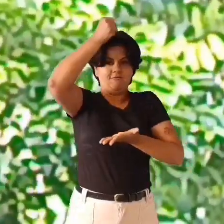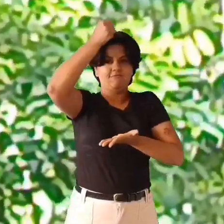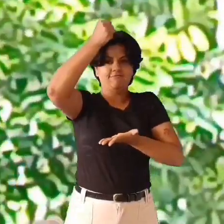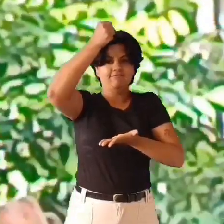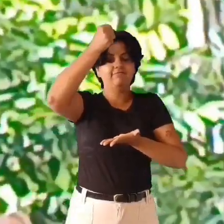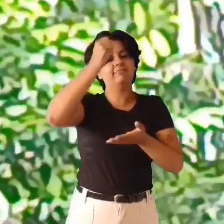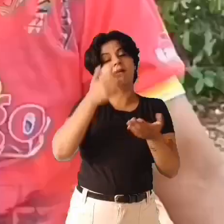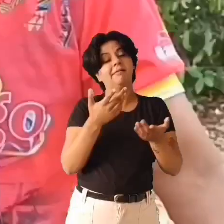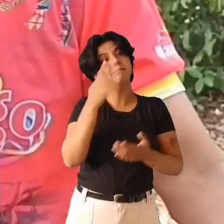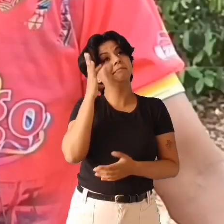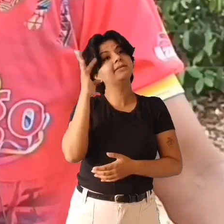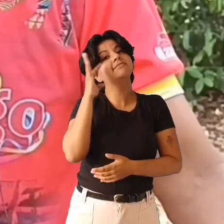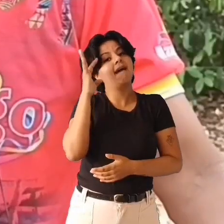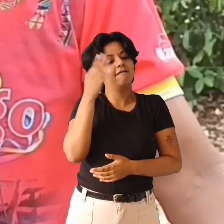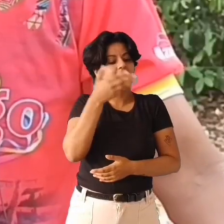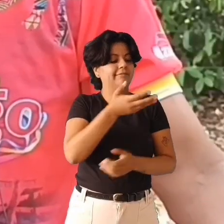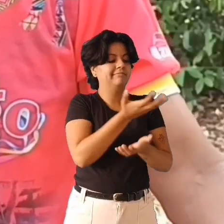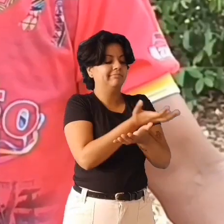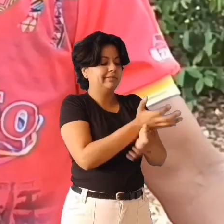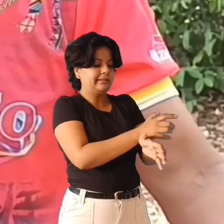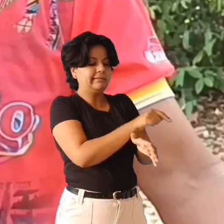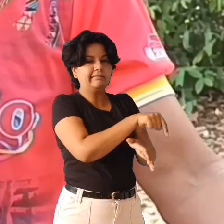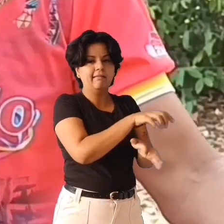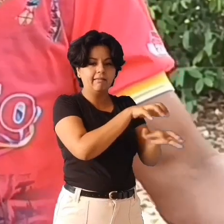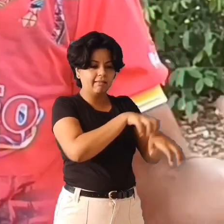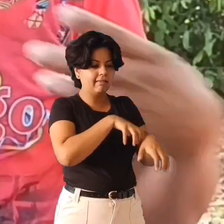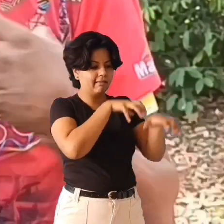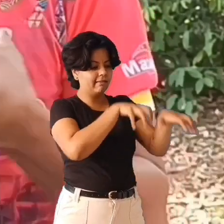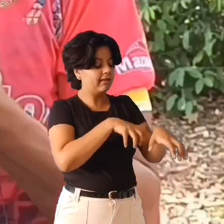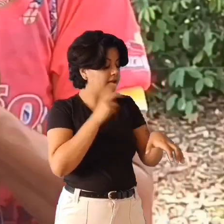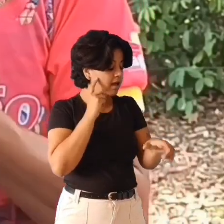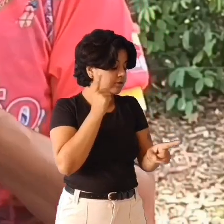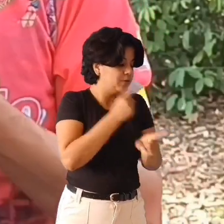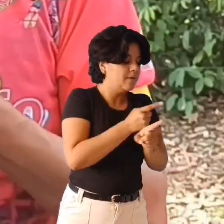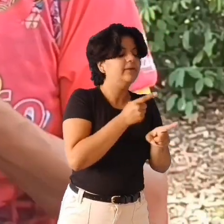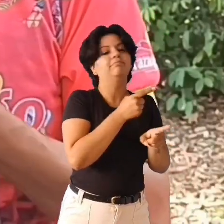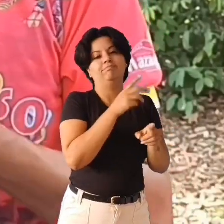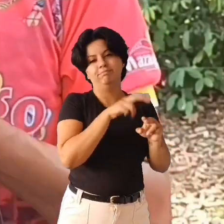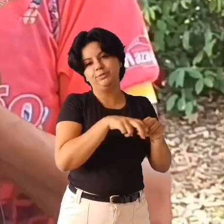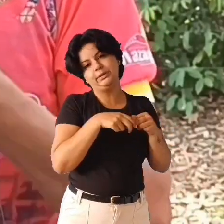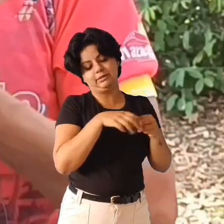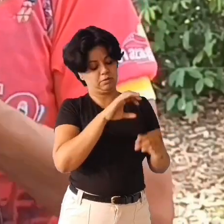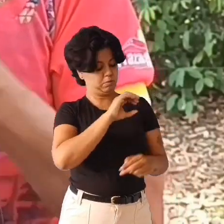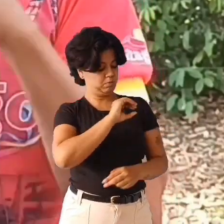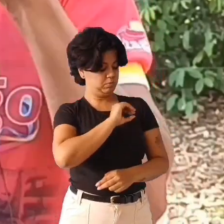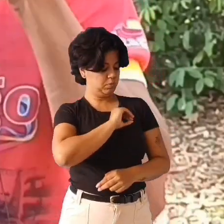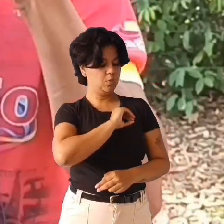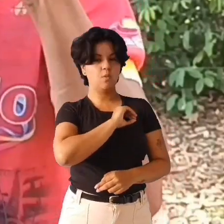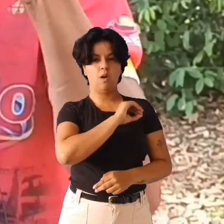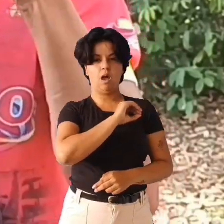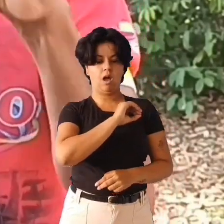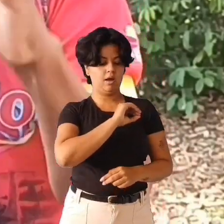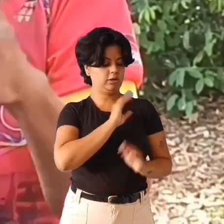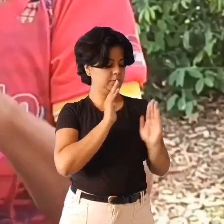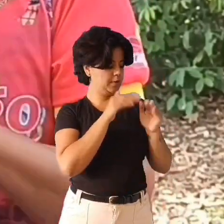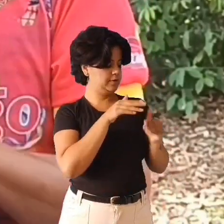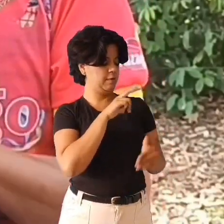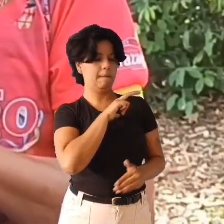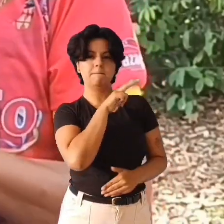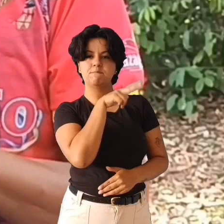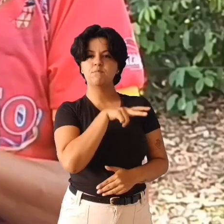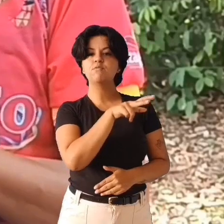salvo, né? Então se imagina que fosse, porque o que foi encontrado junto, por exemplo, aqueles botões, o símbolo